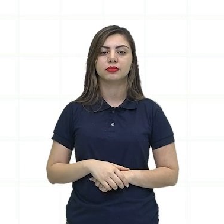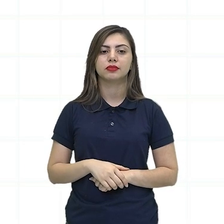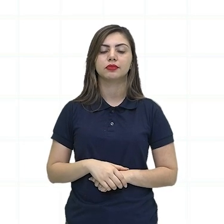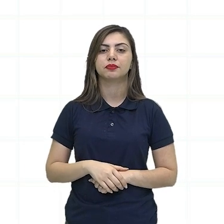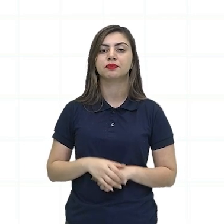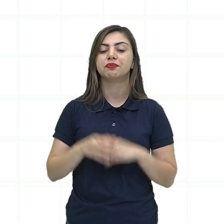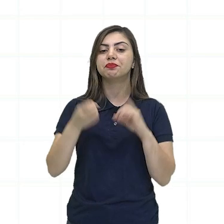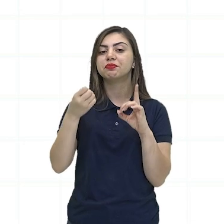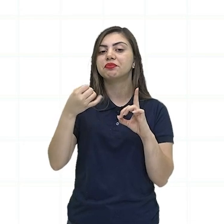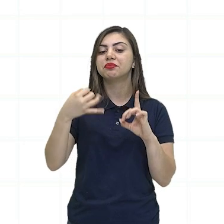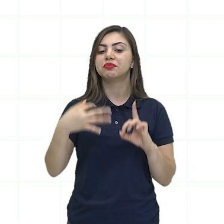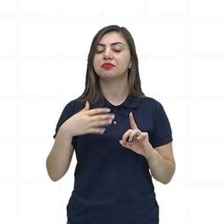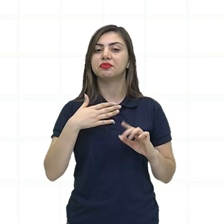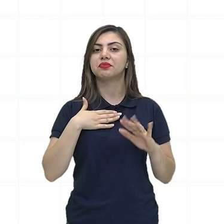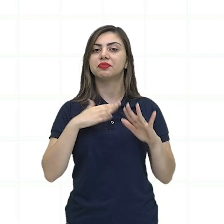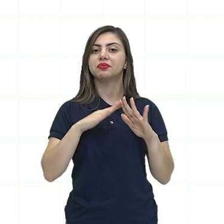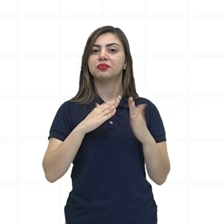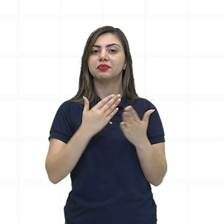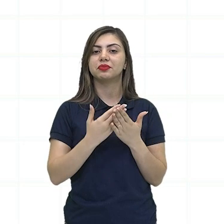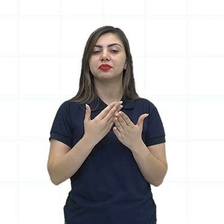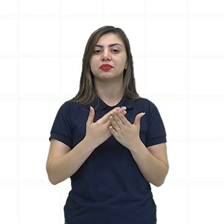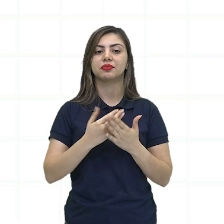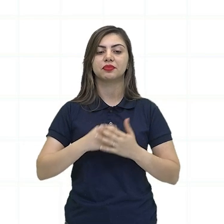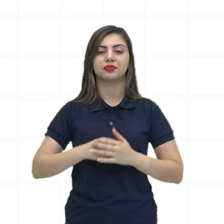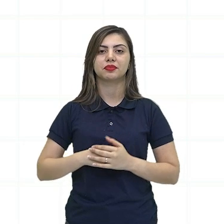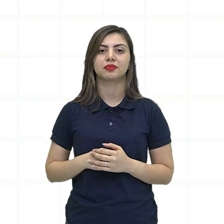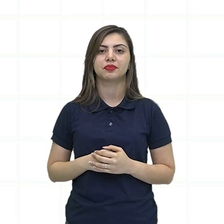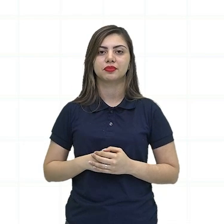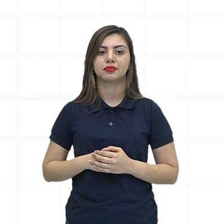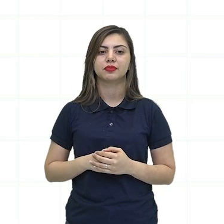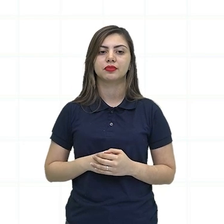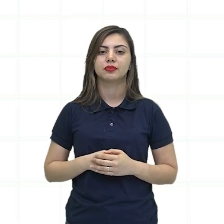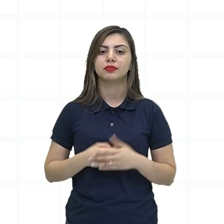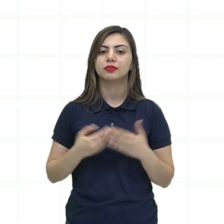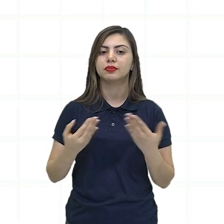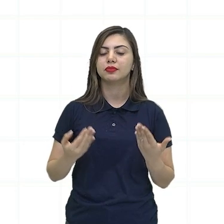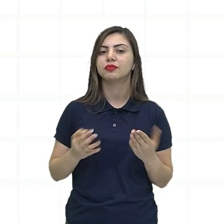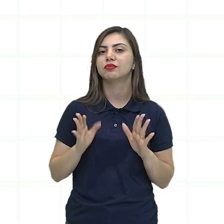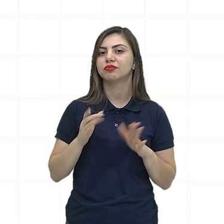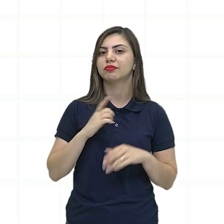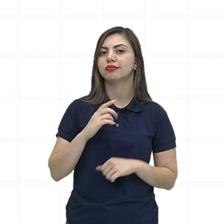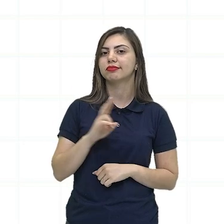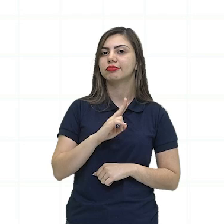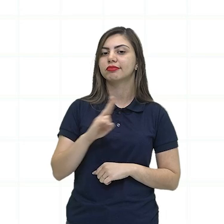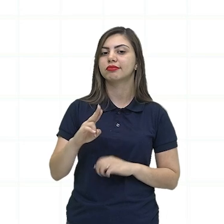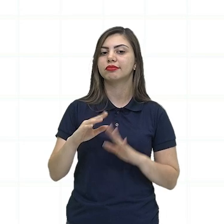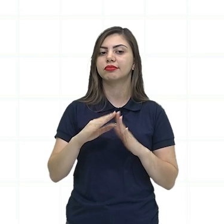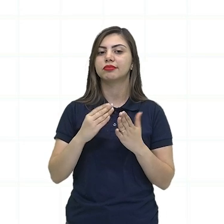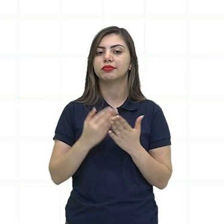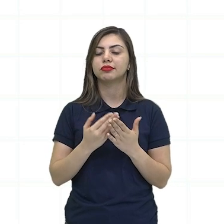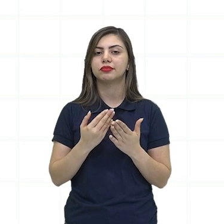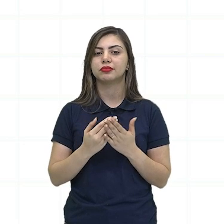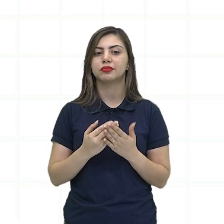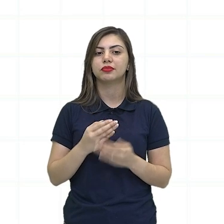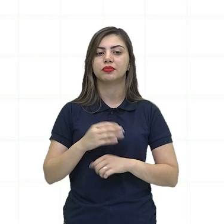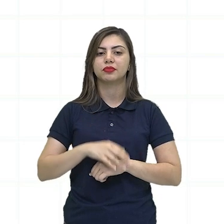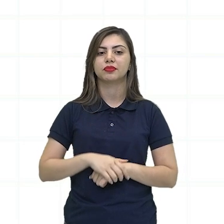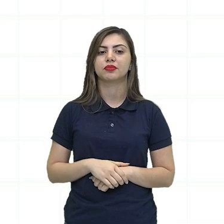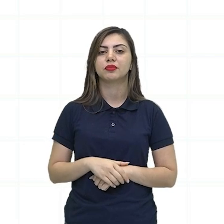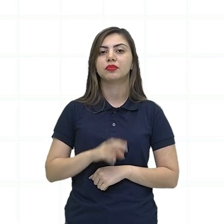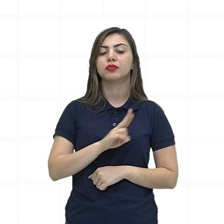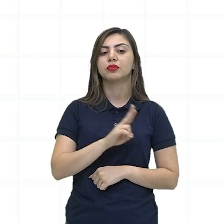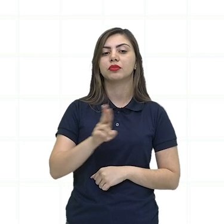school. Descrevendo a minha escola, né? E aqui tem o nome da escola, ó. Jardim das Flores.